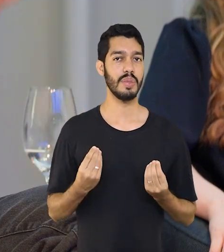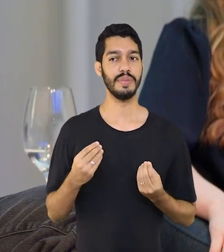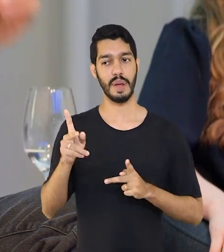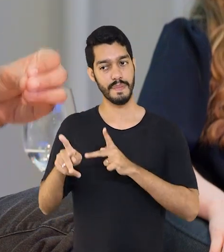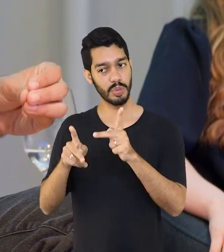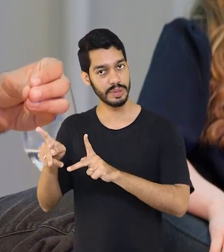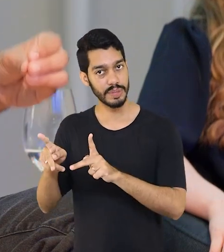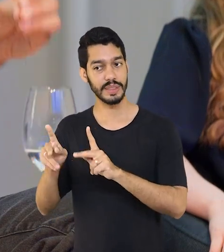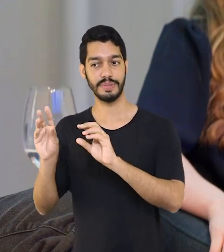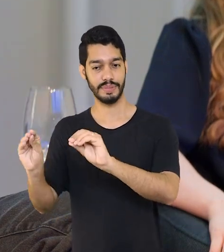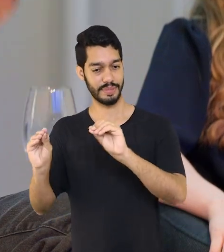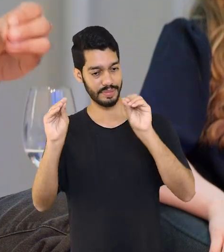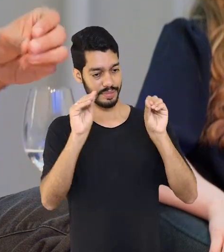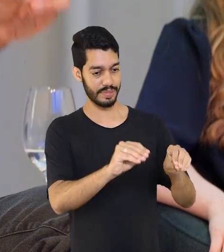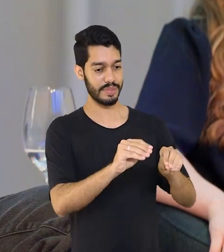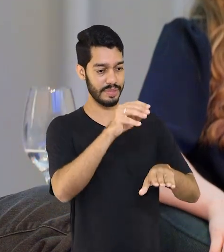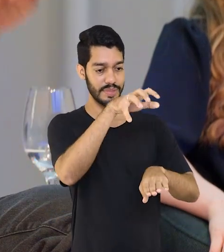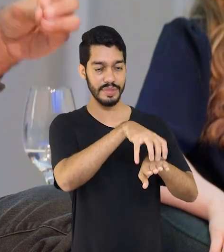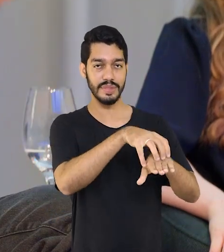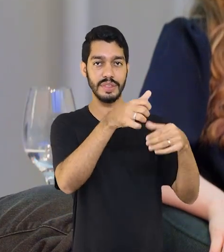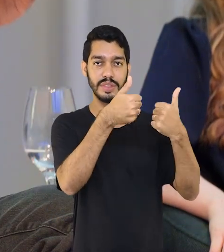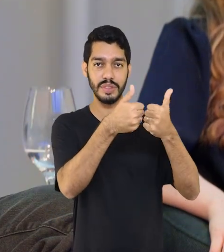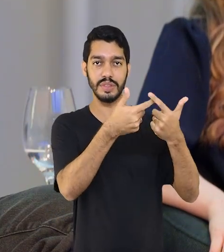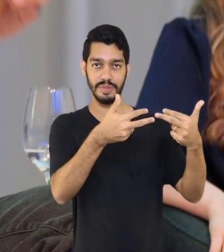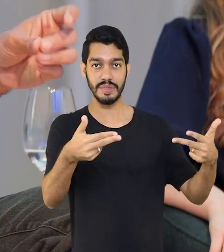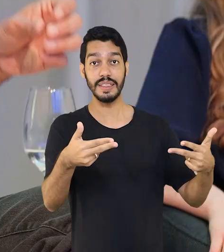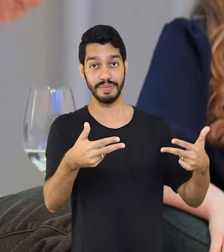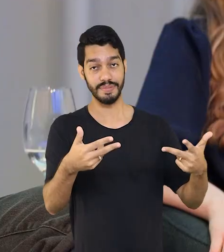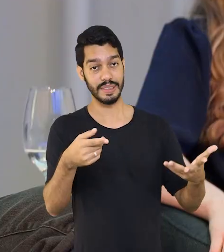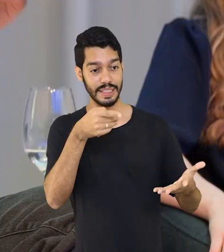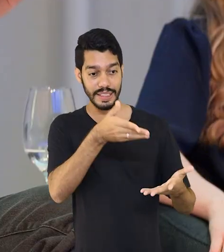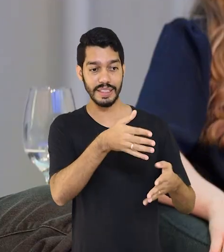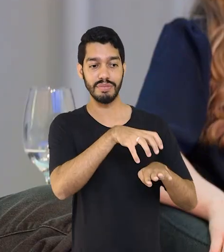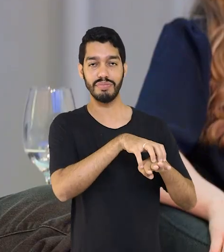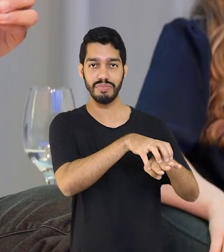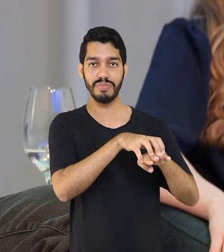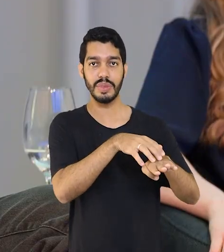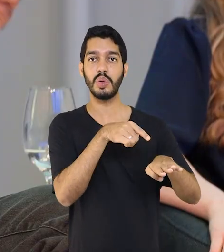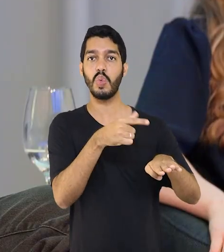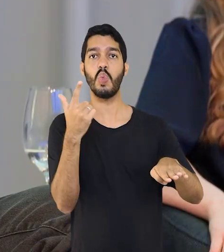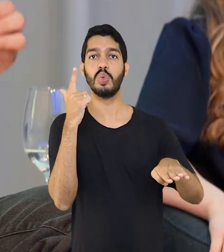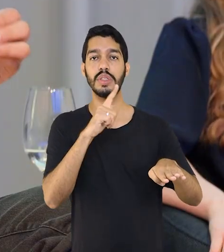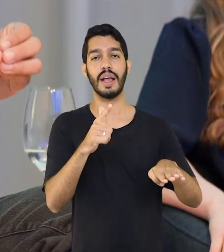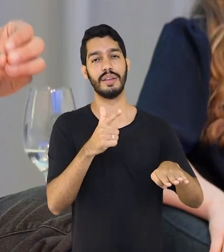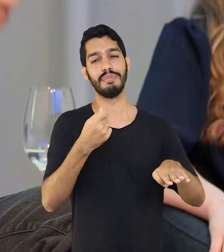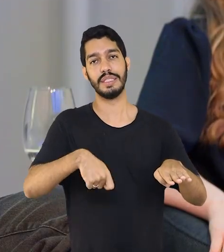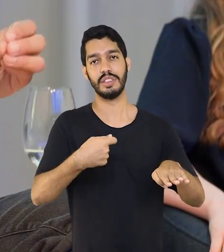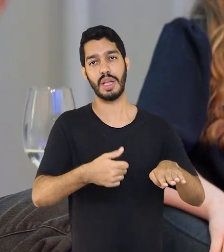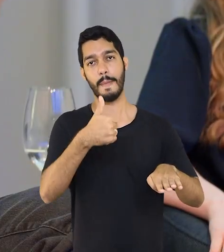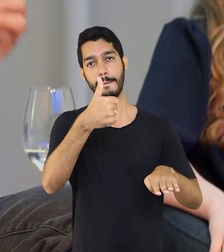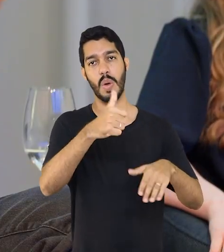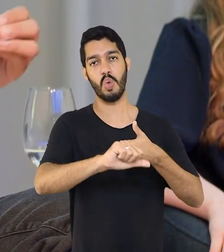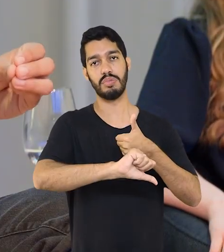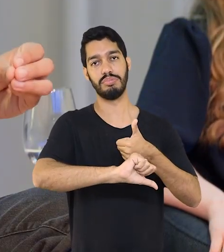Colocar a população dentro do transporte público coletivo, e esse transporte público coletivo